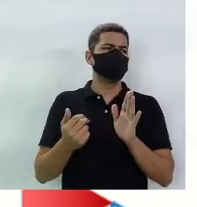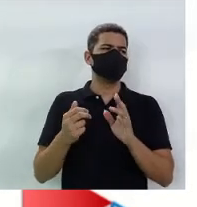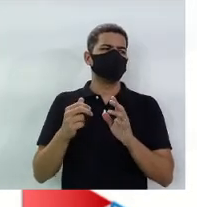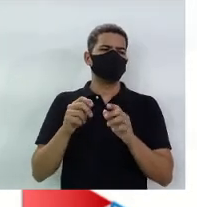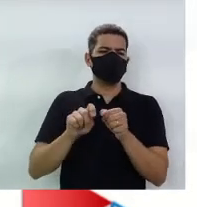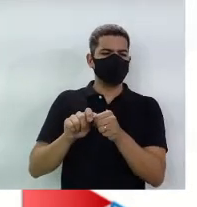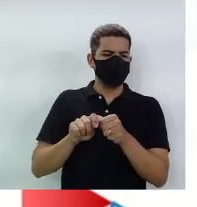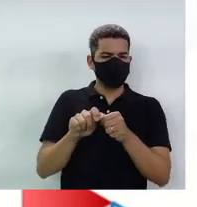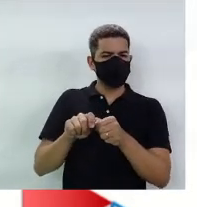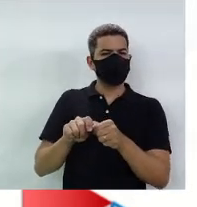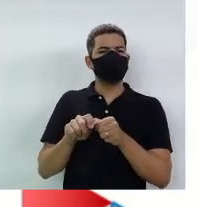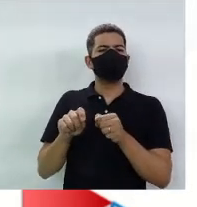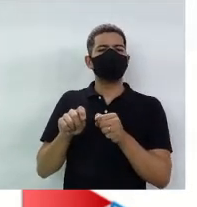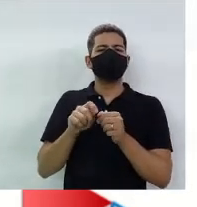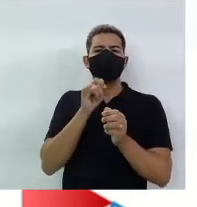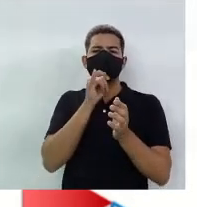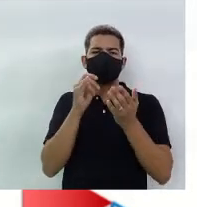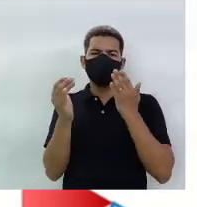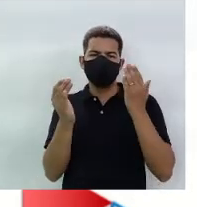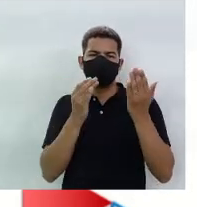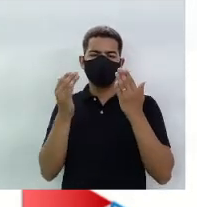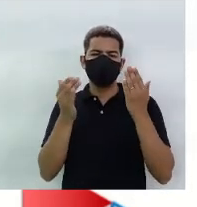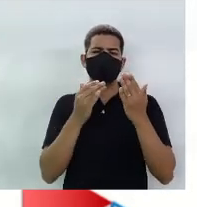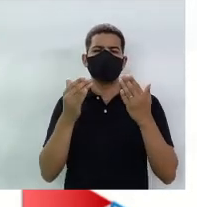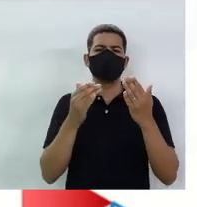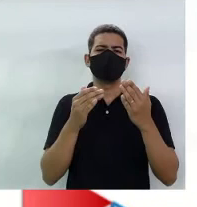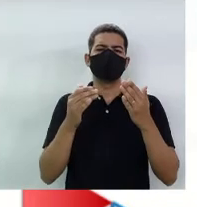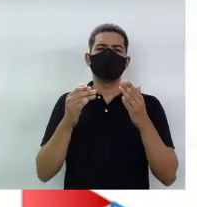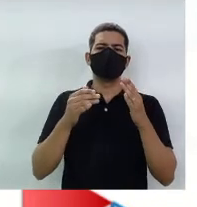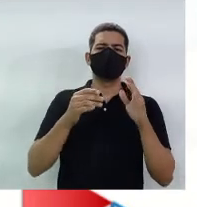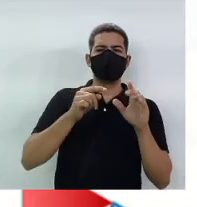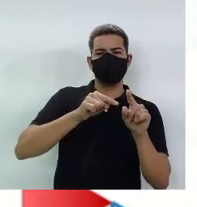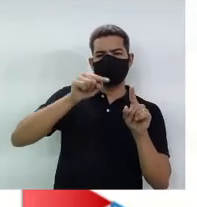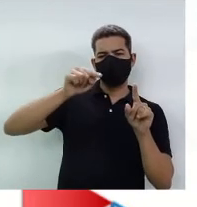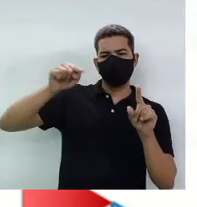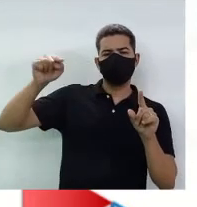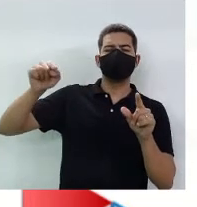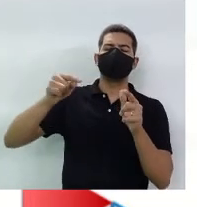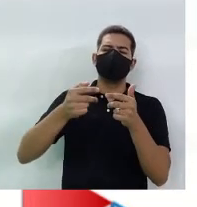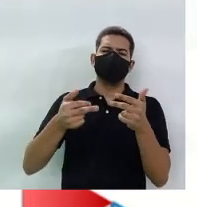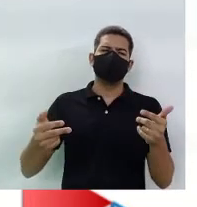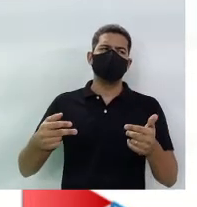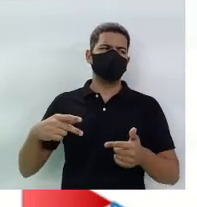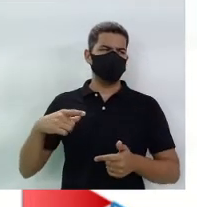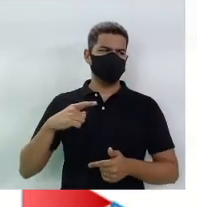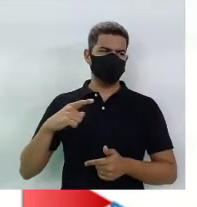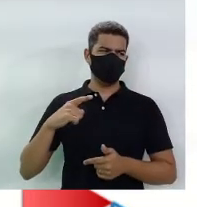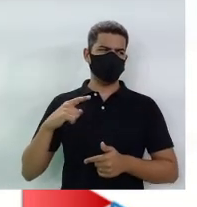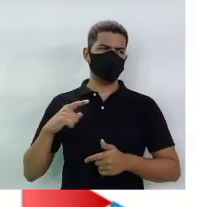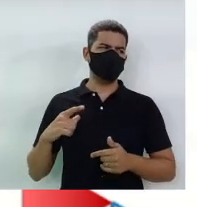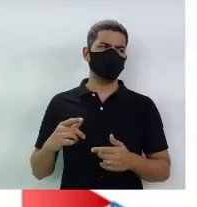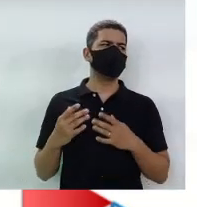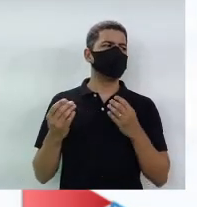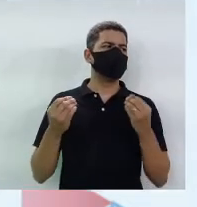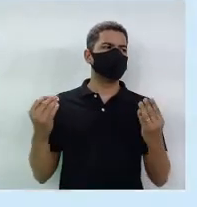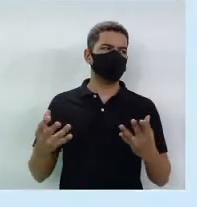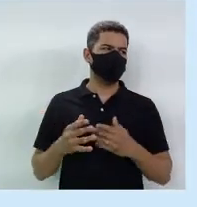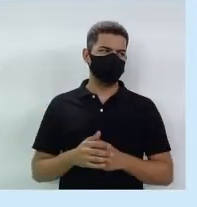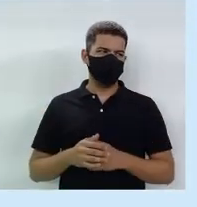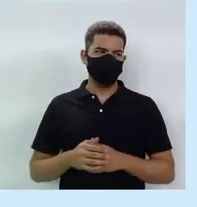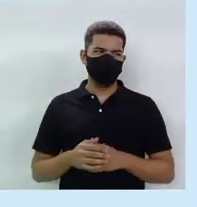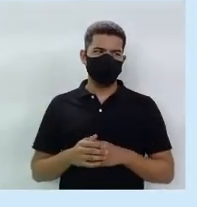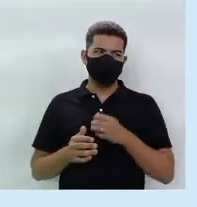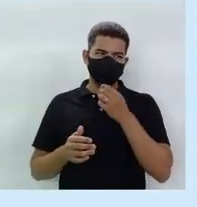fotos, ilustrações, gráficos, certo? Músicas, etc. Olhando para mim, nós sabemos o seguinte.